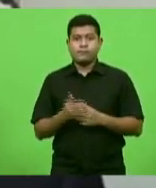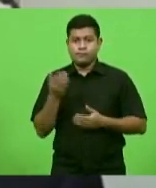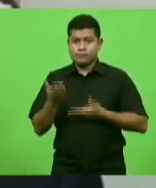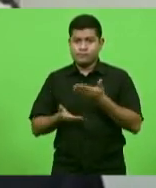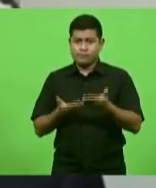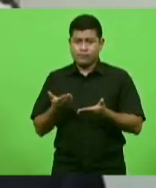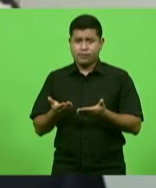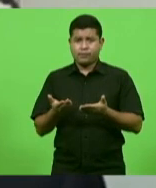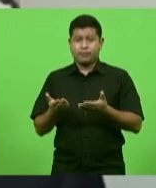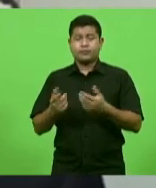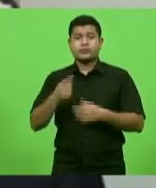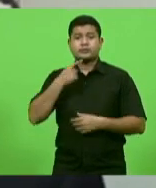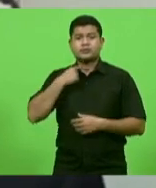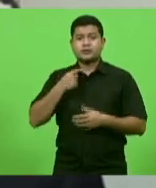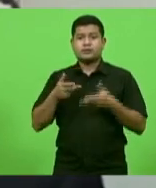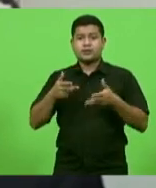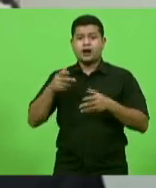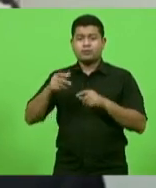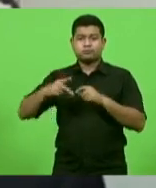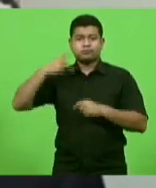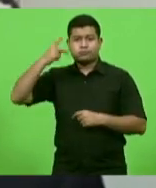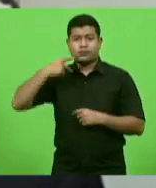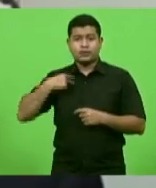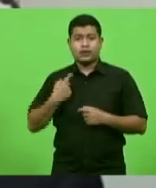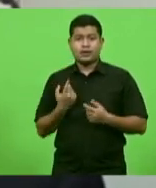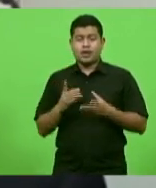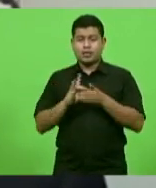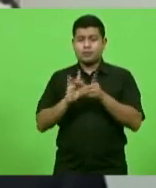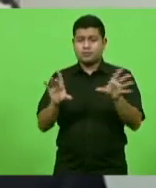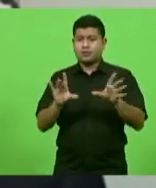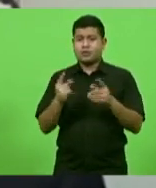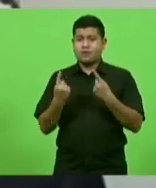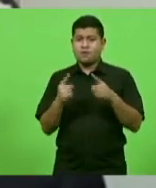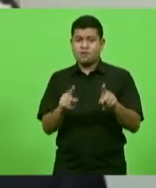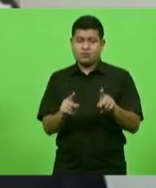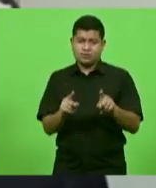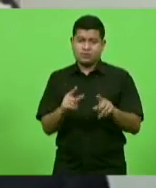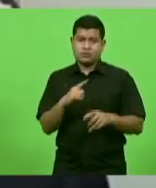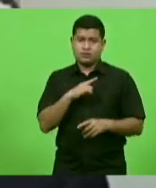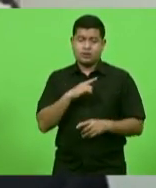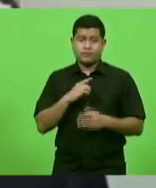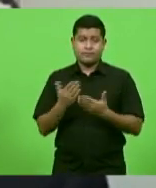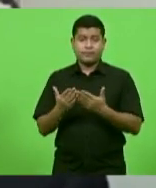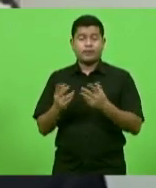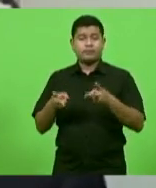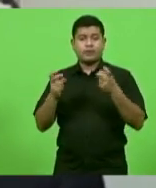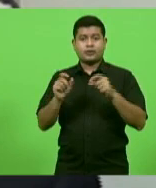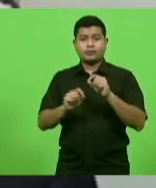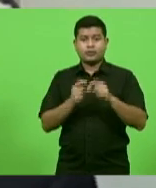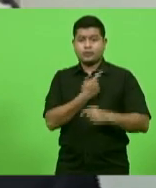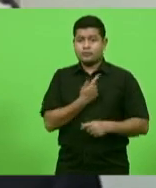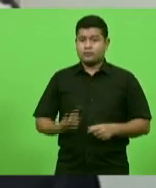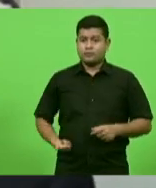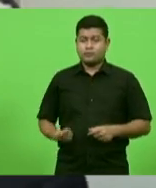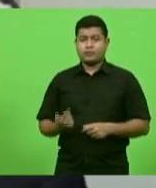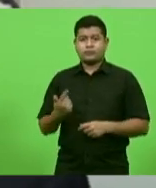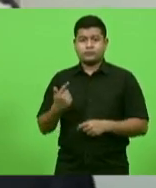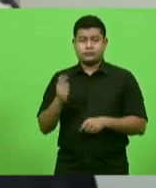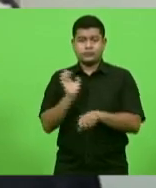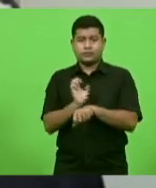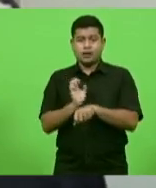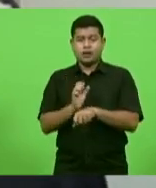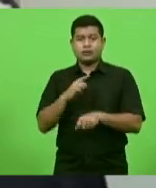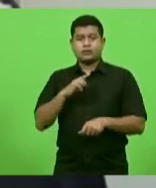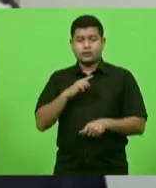purity vistas reacionários e antidemocráticos deve-se observar que o governo do estavam adotou as medidas